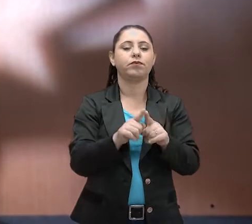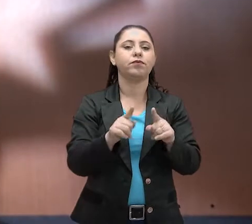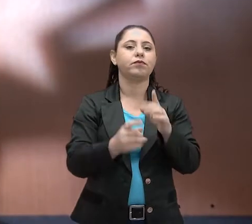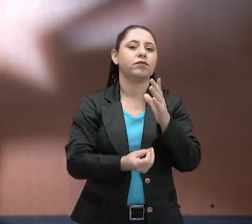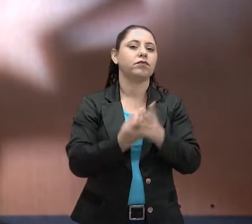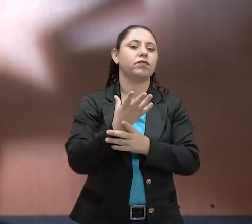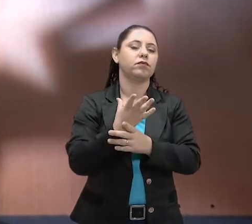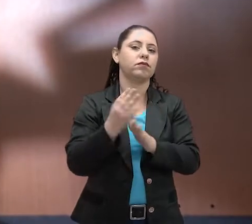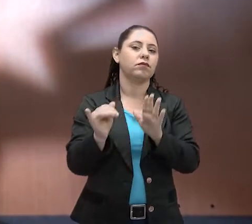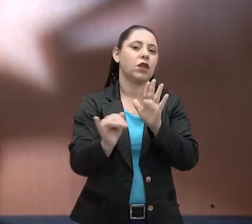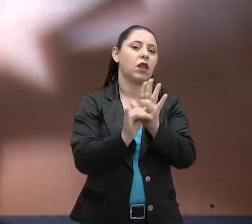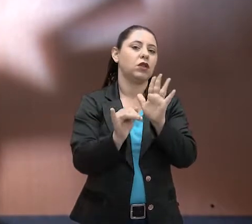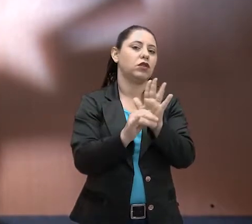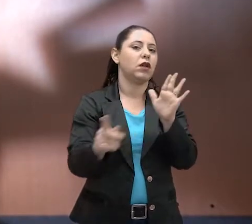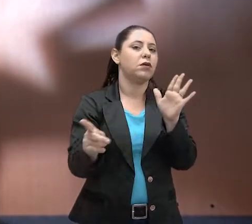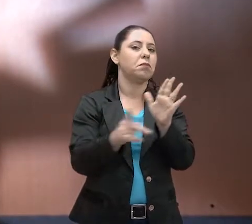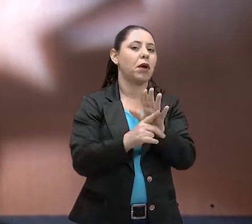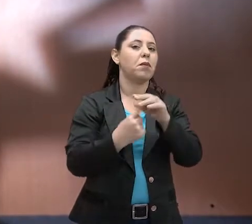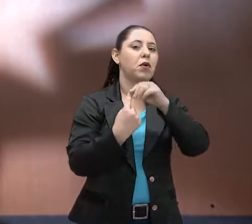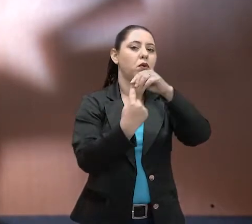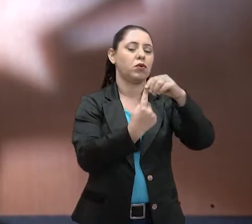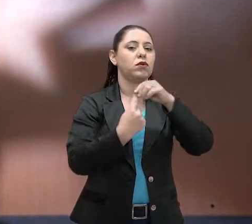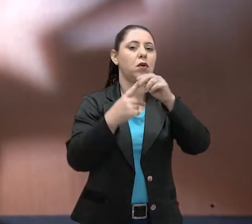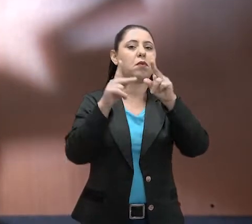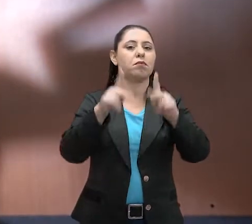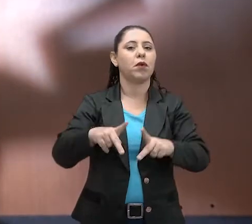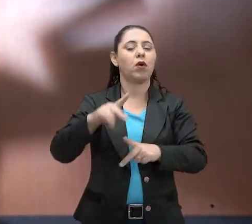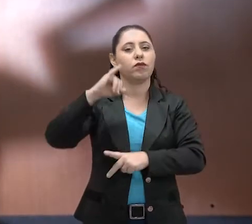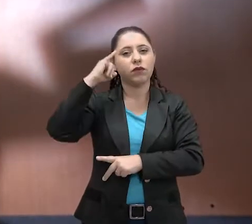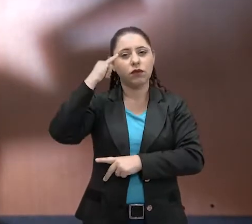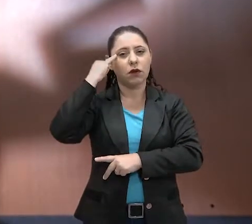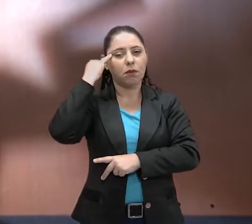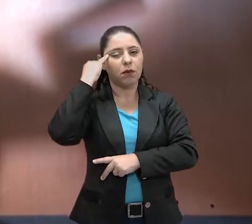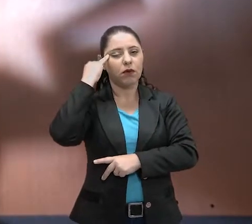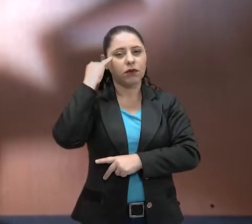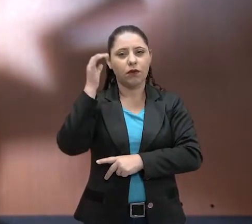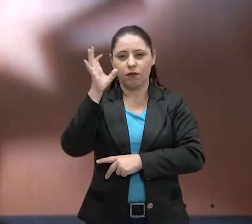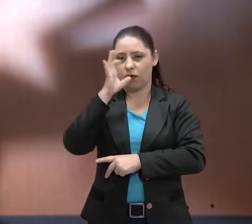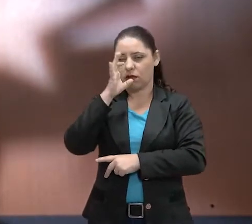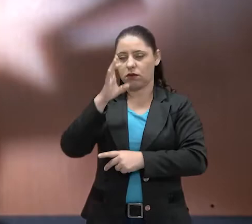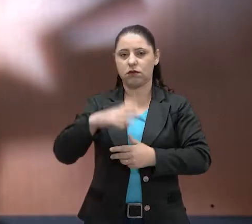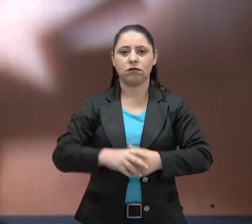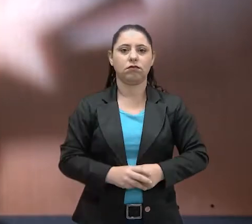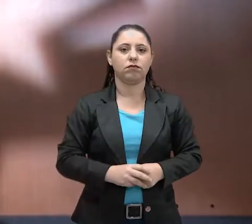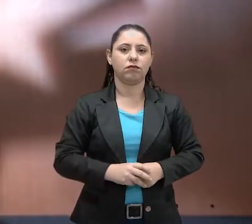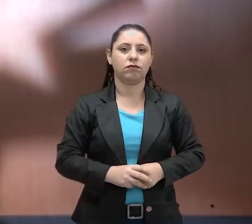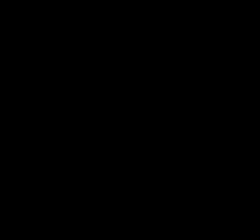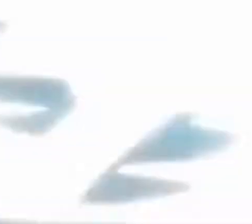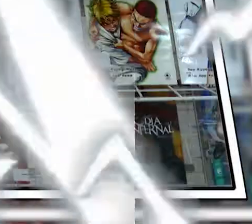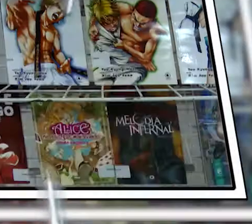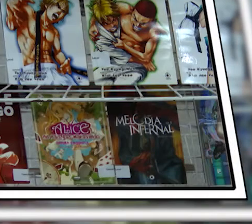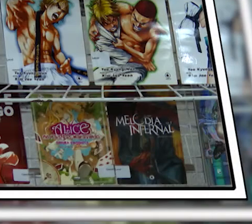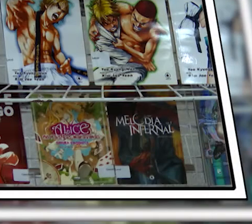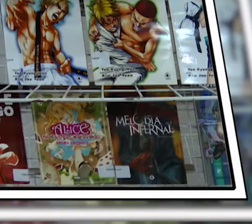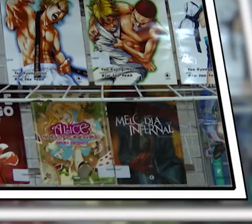mídias e constrói uma identidade única para o povo japonês. Confira a matéria.